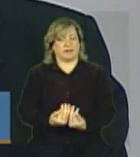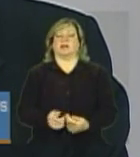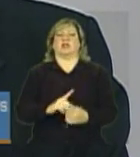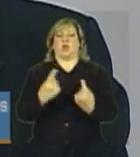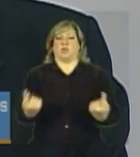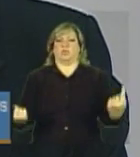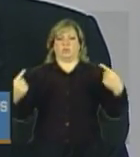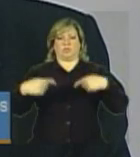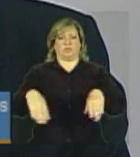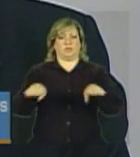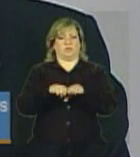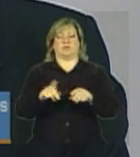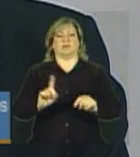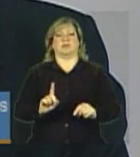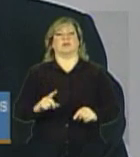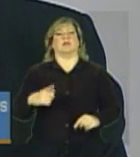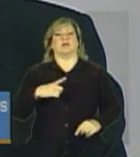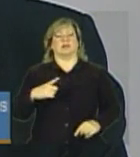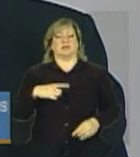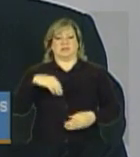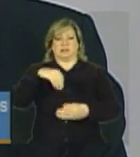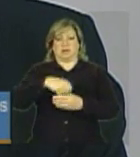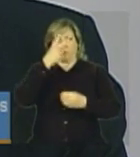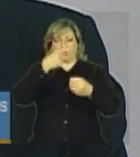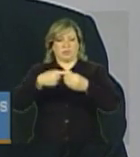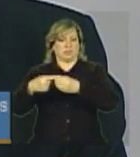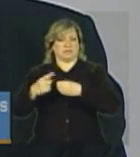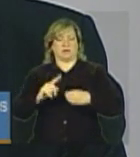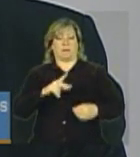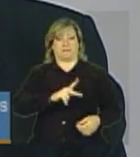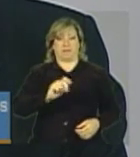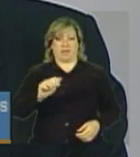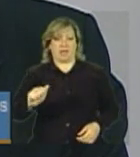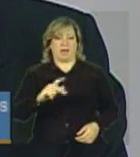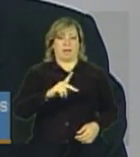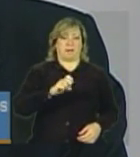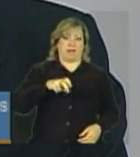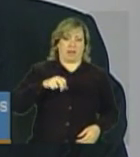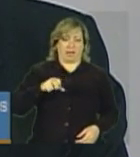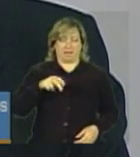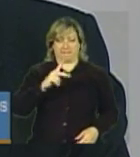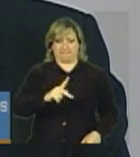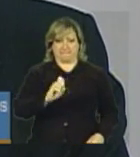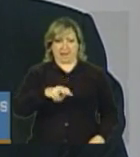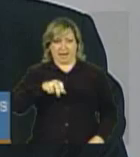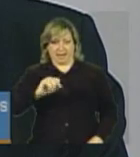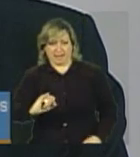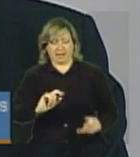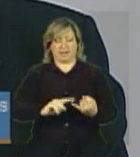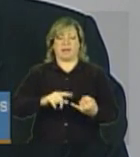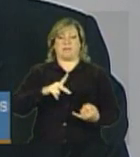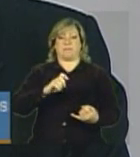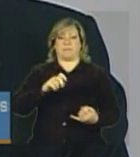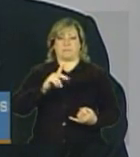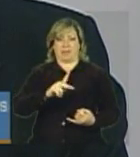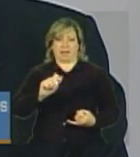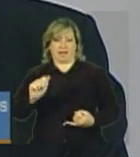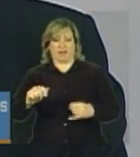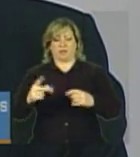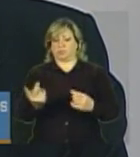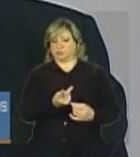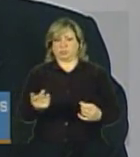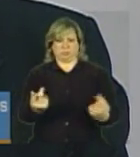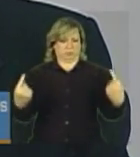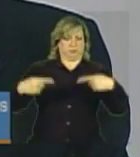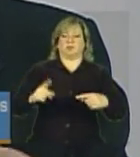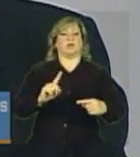concorrem essas modalidades dentro do município. O PA com o PNAE, eles não disputam o mesmo espaço, muito pelo